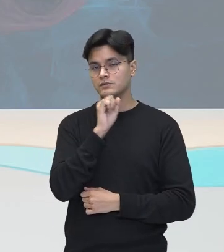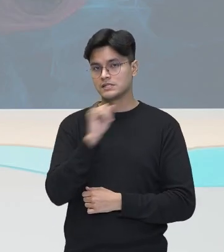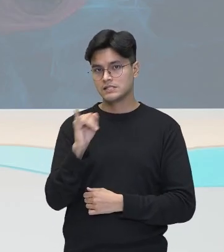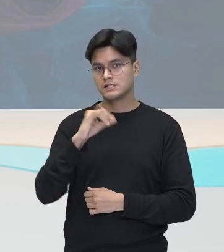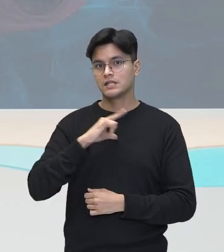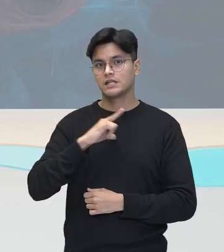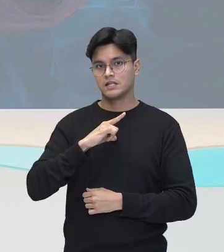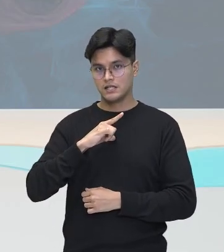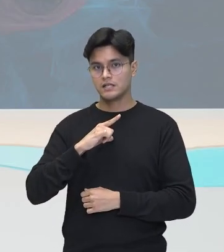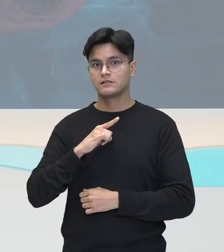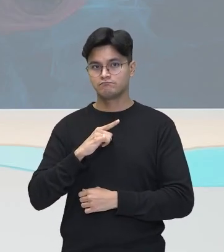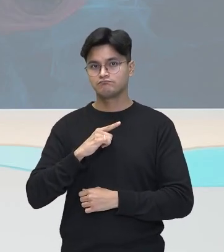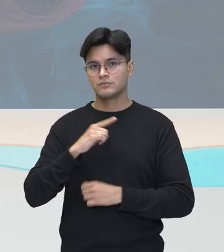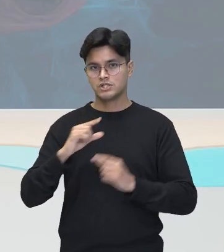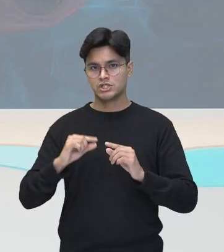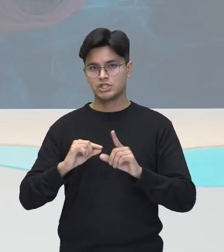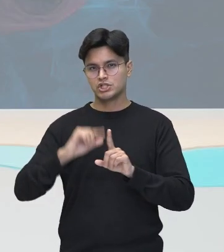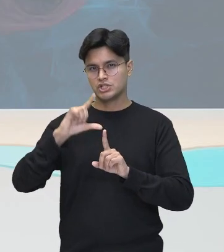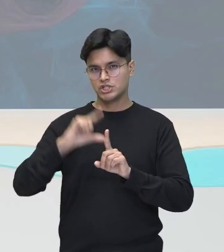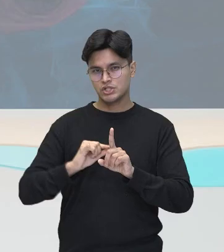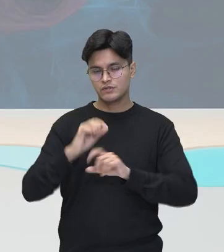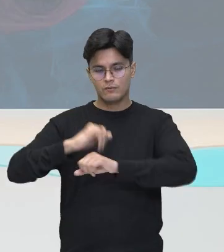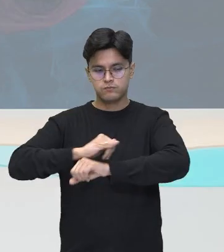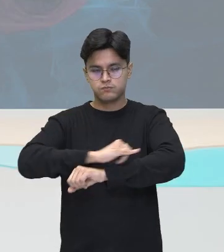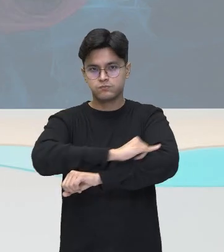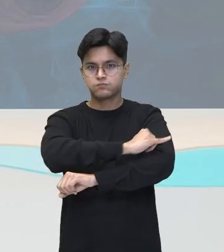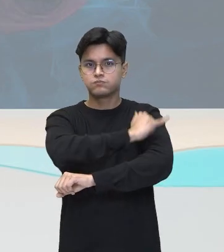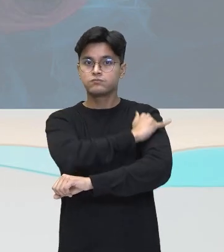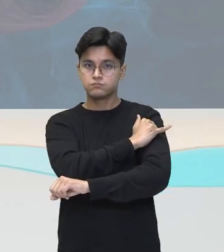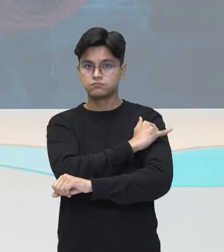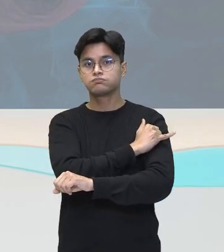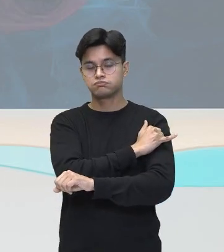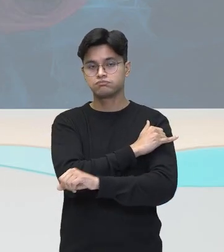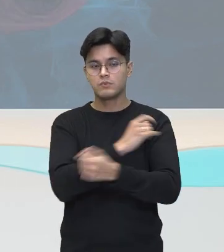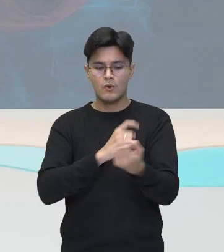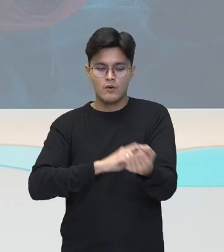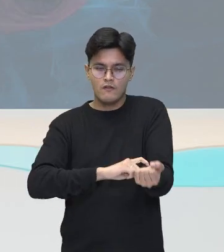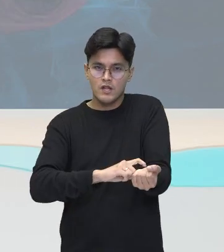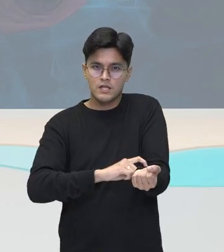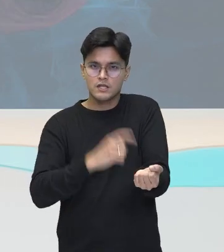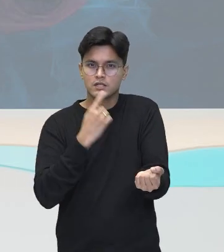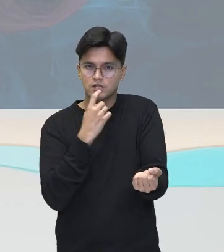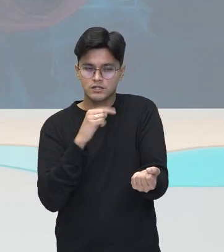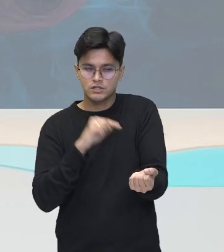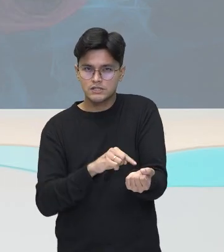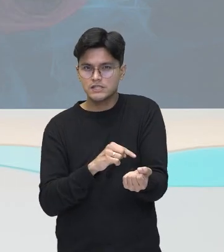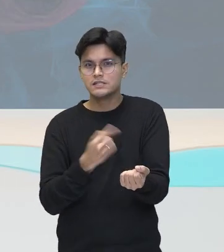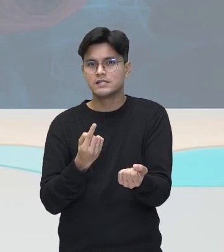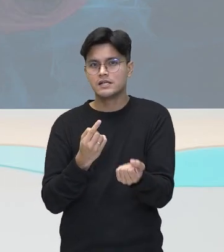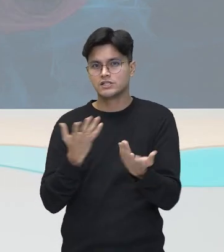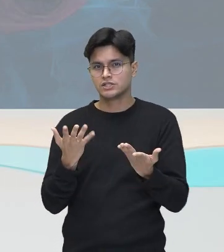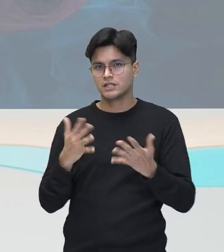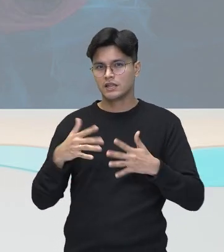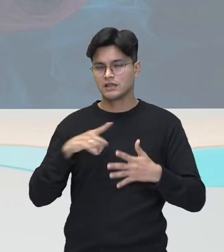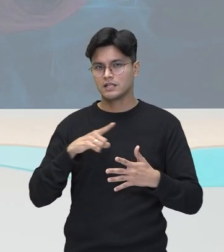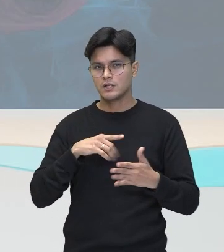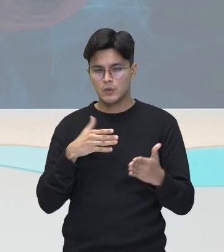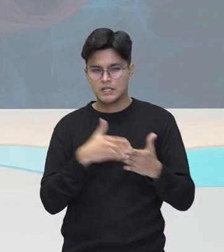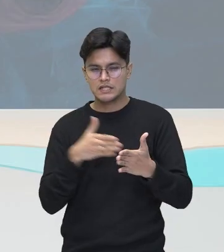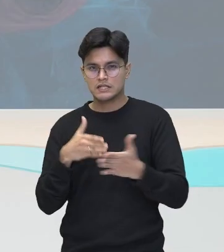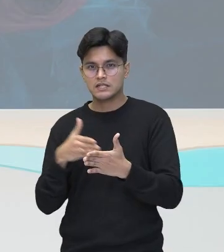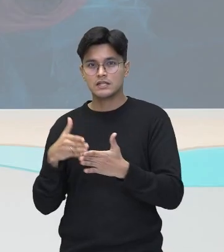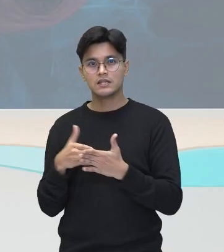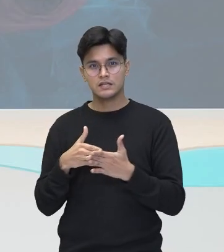começa a aumentar, onde tem seus vasos sanguíneos, né? Ele vai ter uma certa dificuldade. Com isso, seu coração vai ter que,